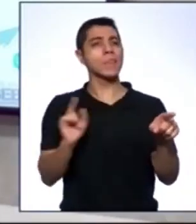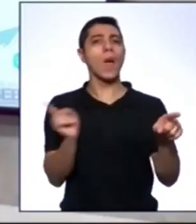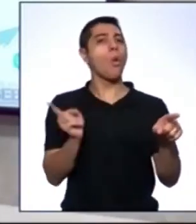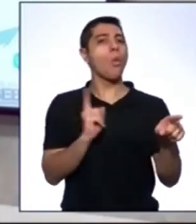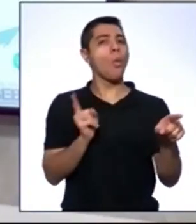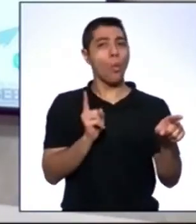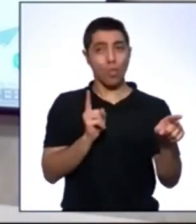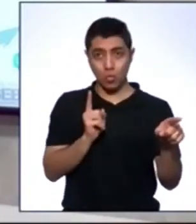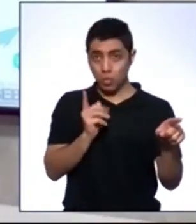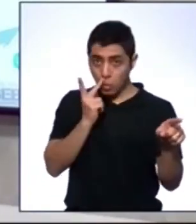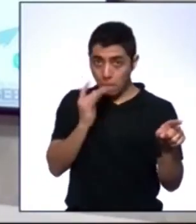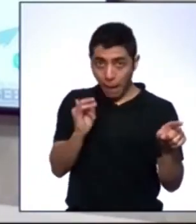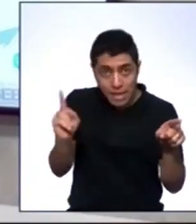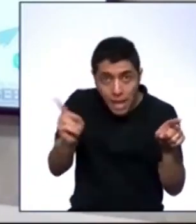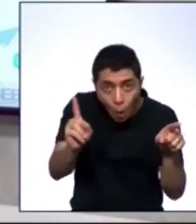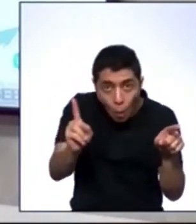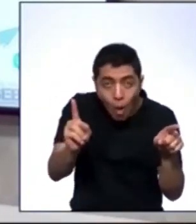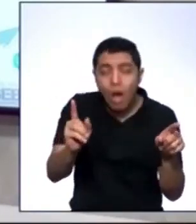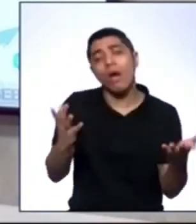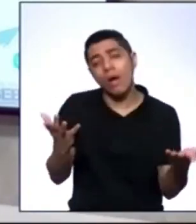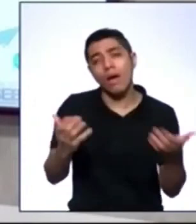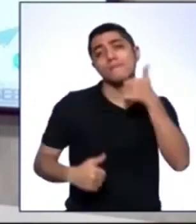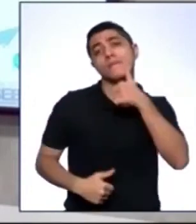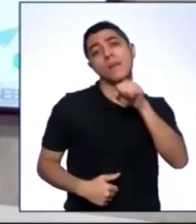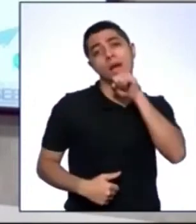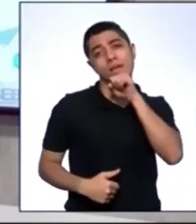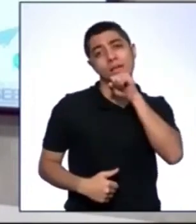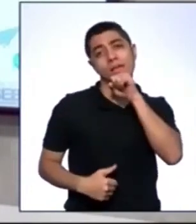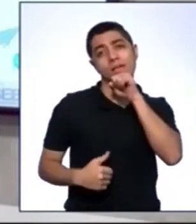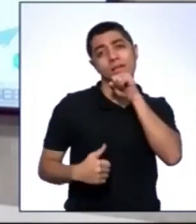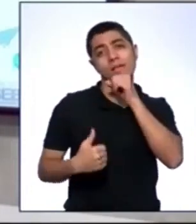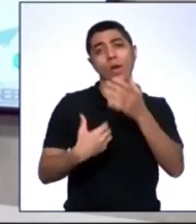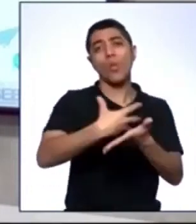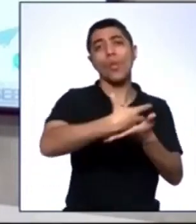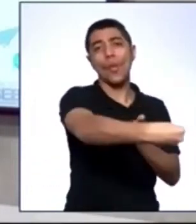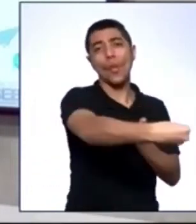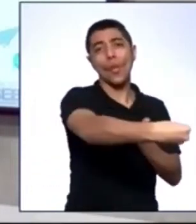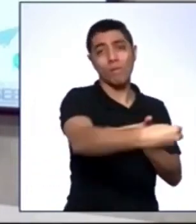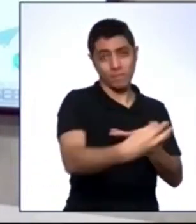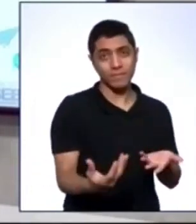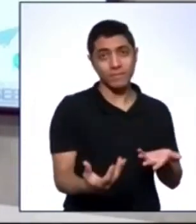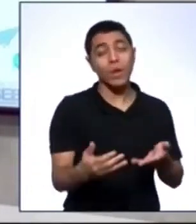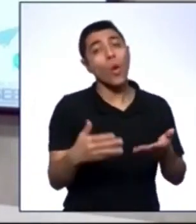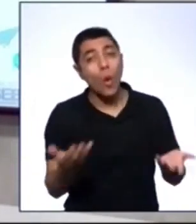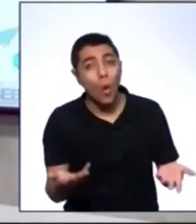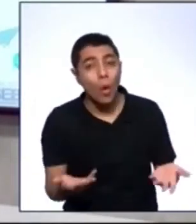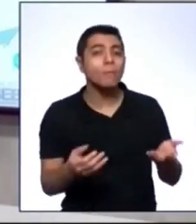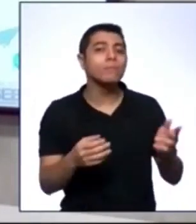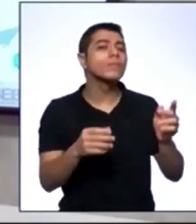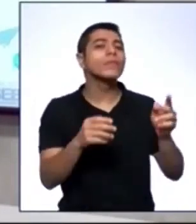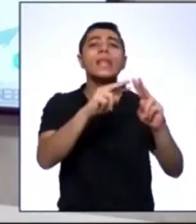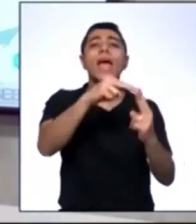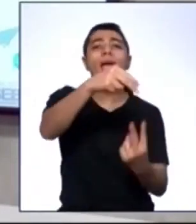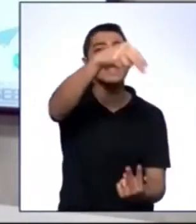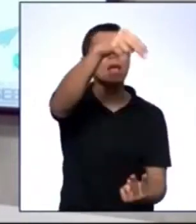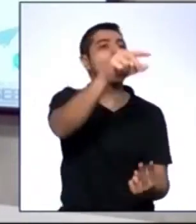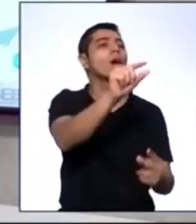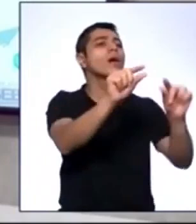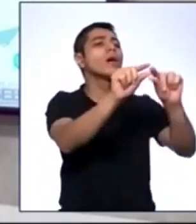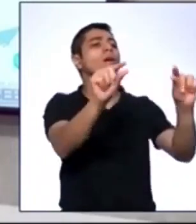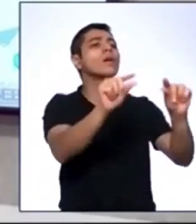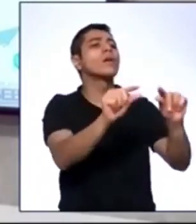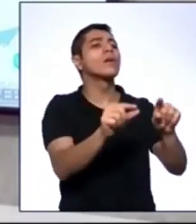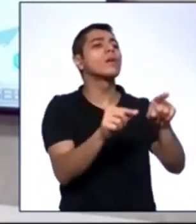bandinha de DNA da criança que não foi dada pela mãe, foi dado por quem? Pelo pai.